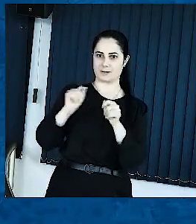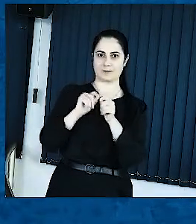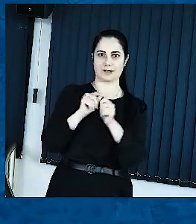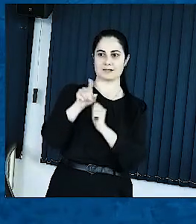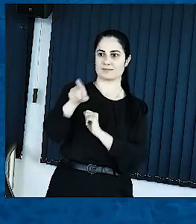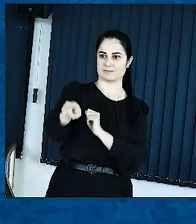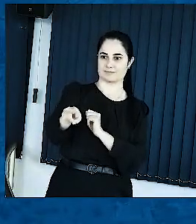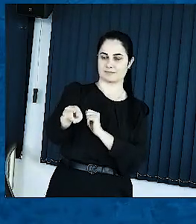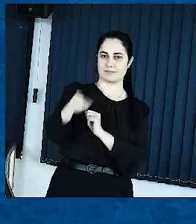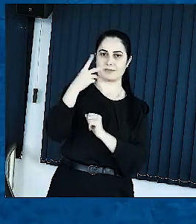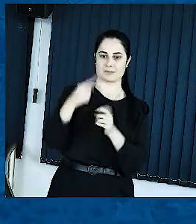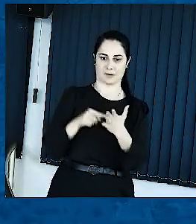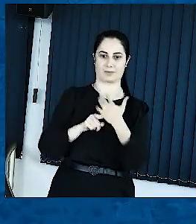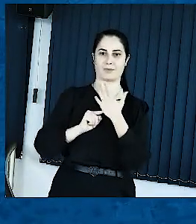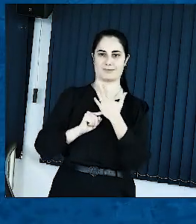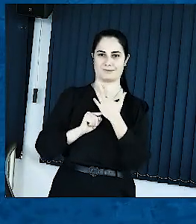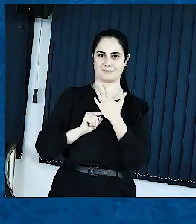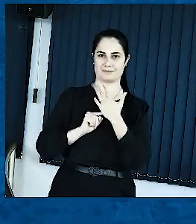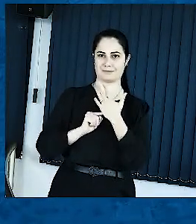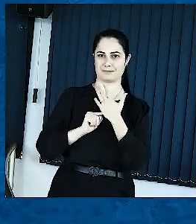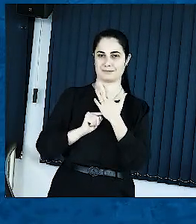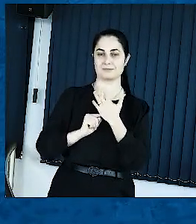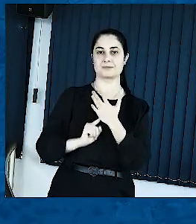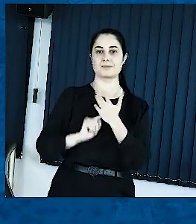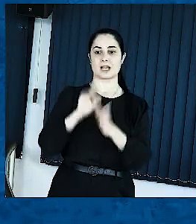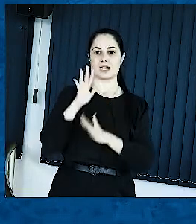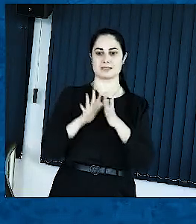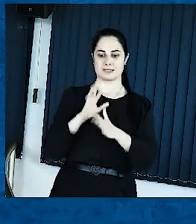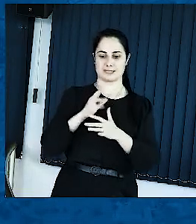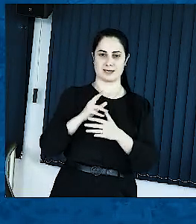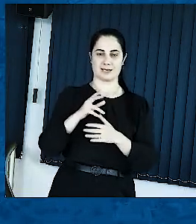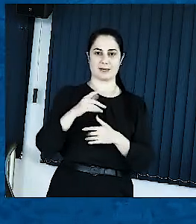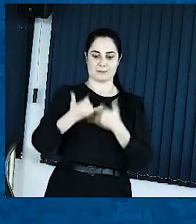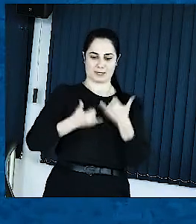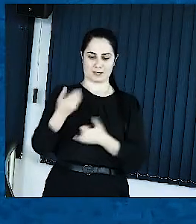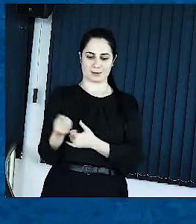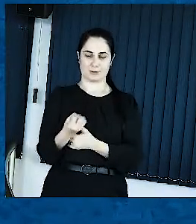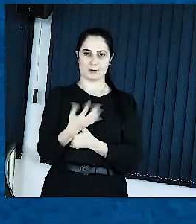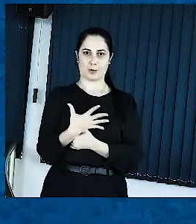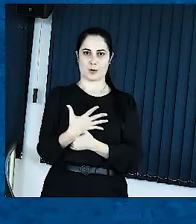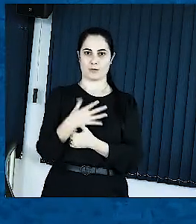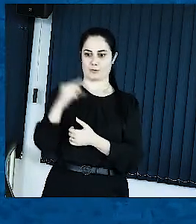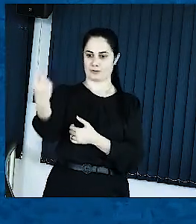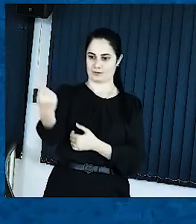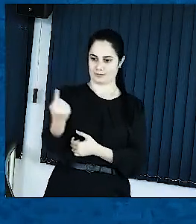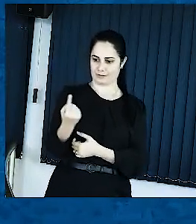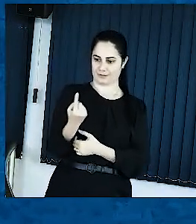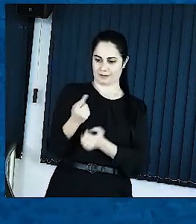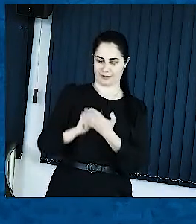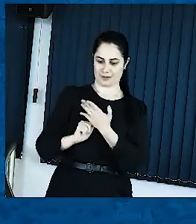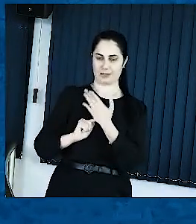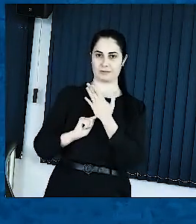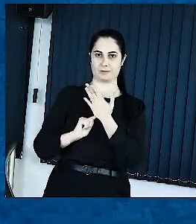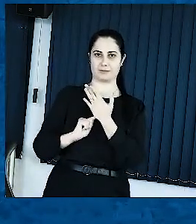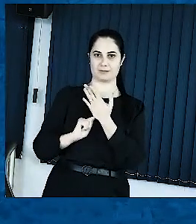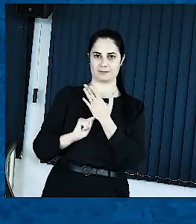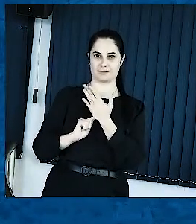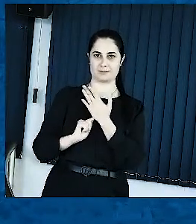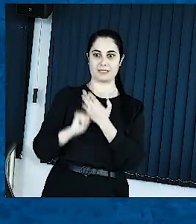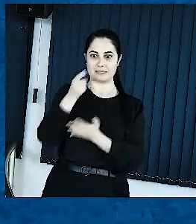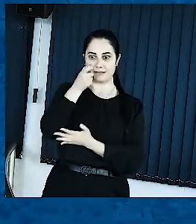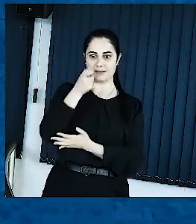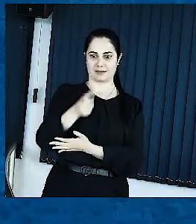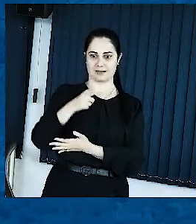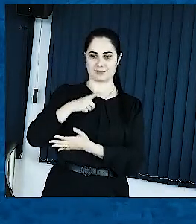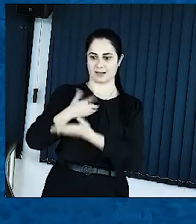ele aponta para mostrar para a gente. Quando ele ganha um brinquedinho diferente, ele vem mostrar, ele tem interesse em compartilhar